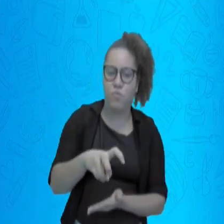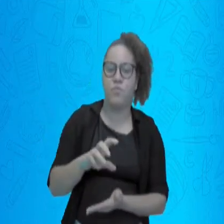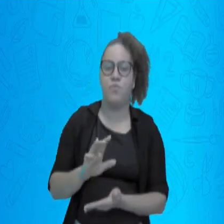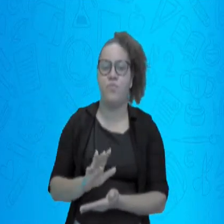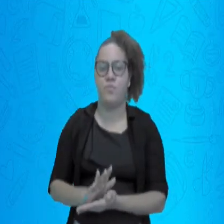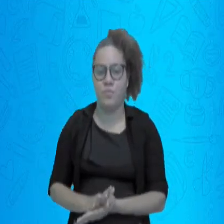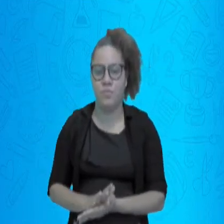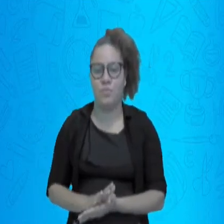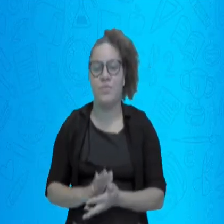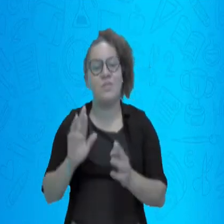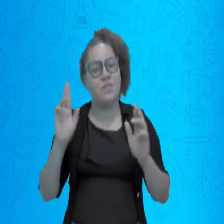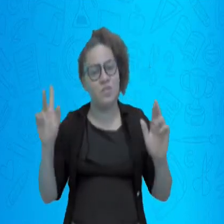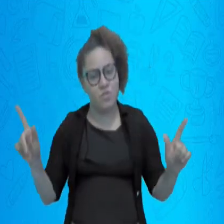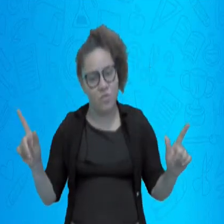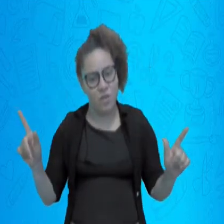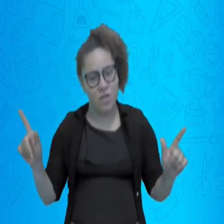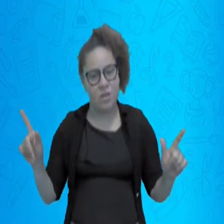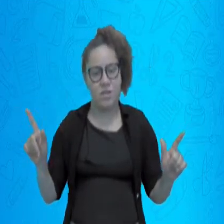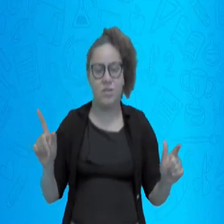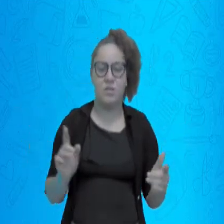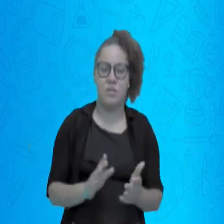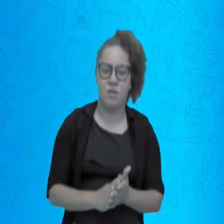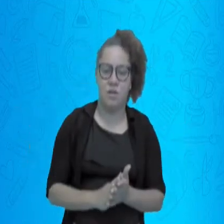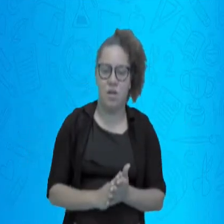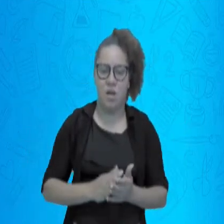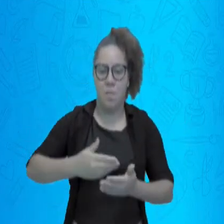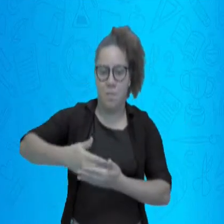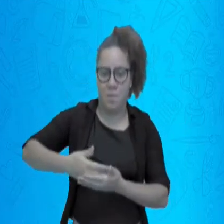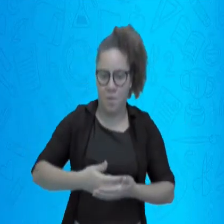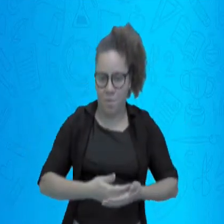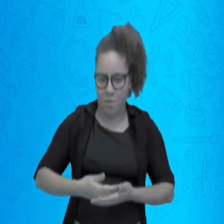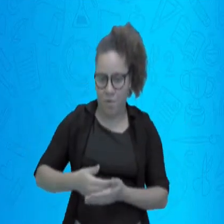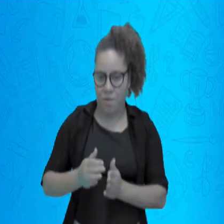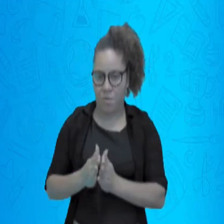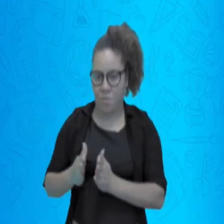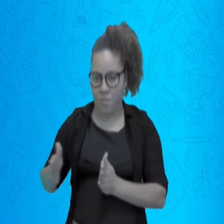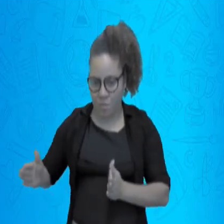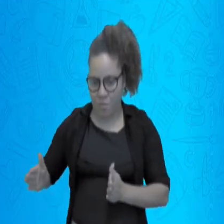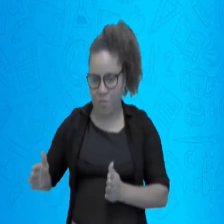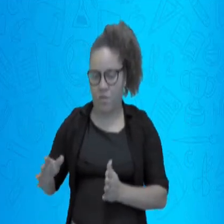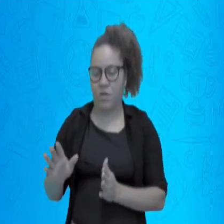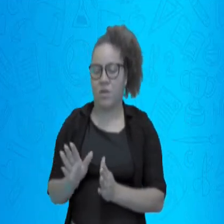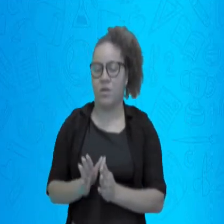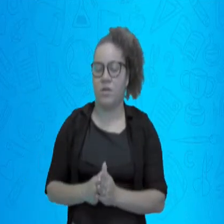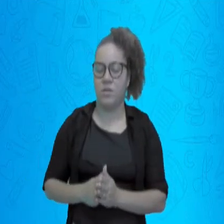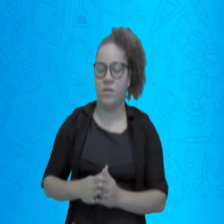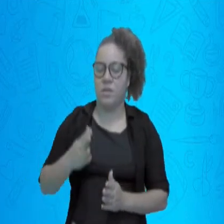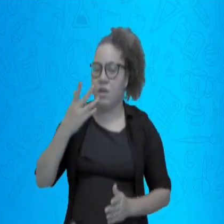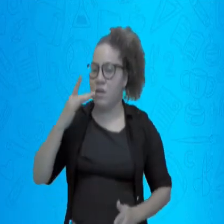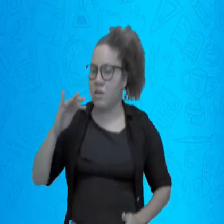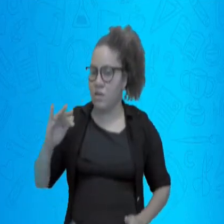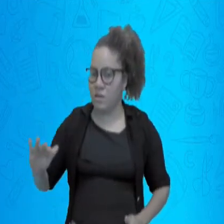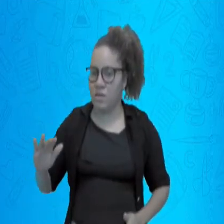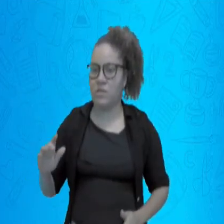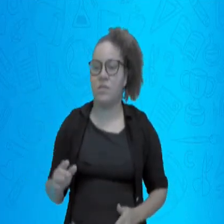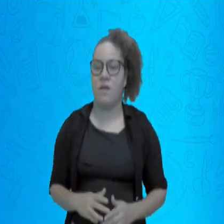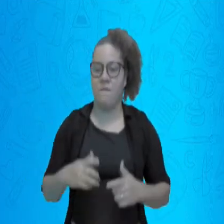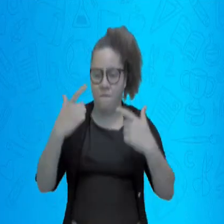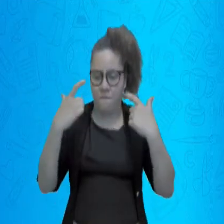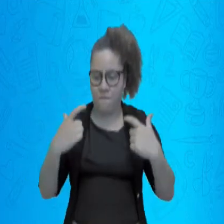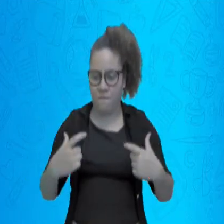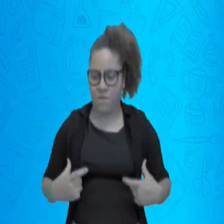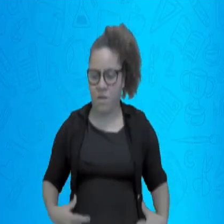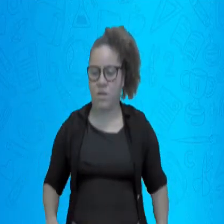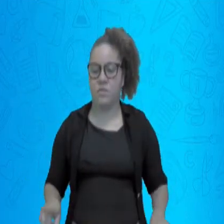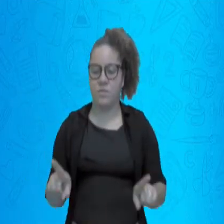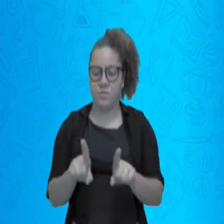faz uma diferença entre crianças e bebês. Diferenças físicas também, né? Além de diferenças